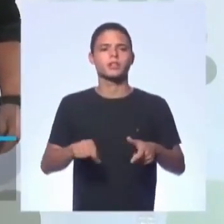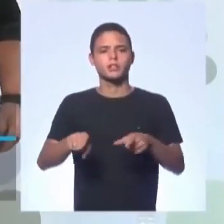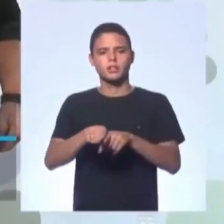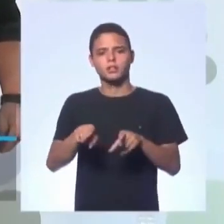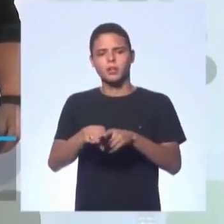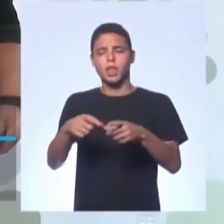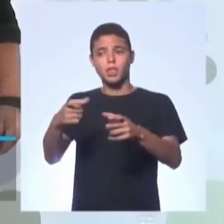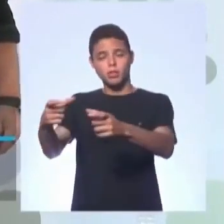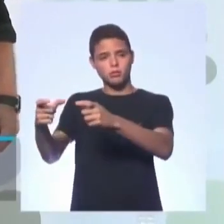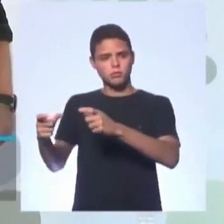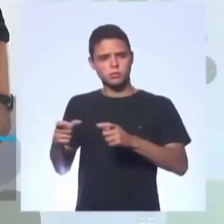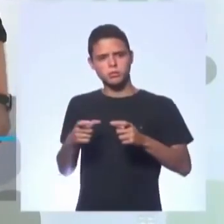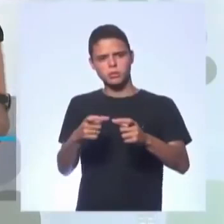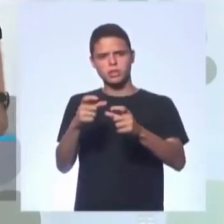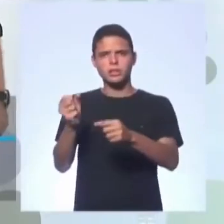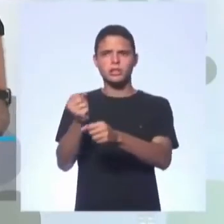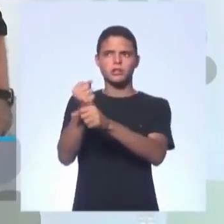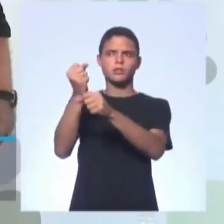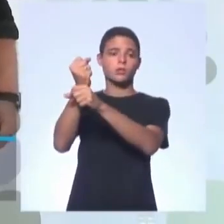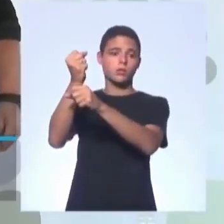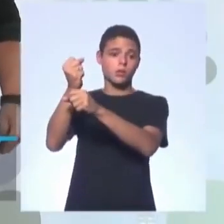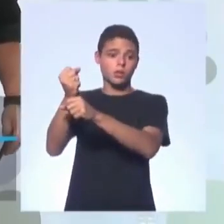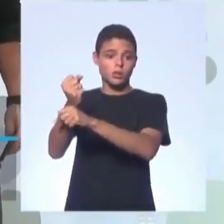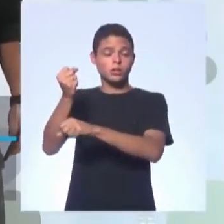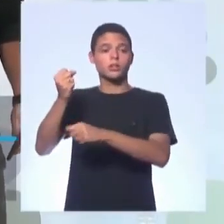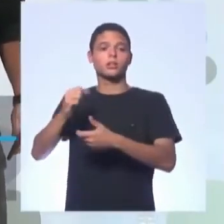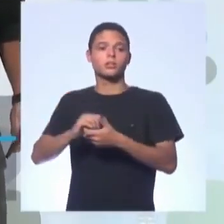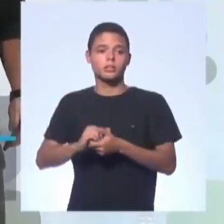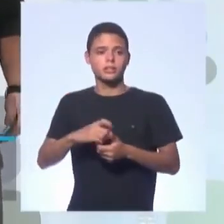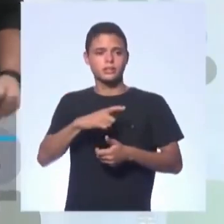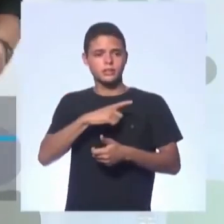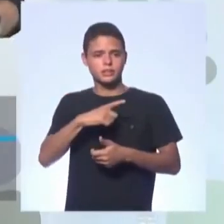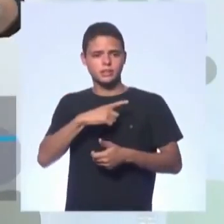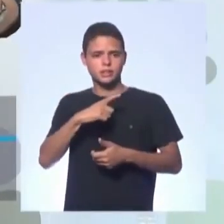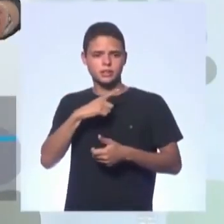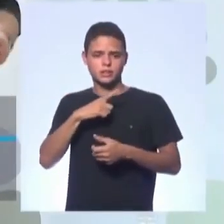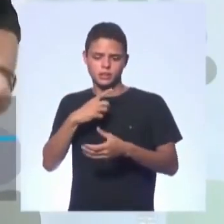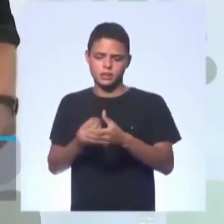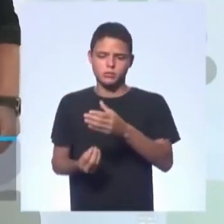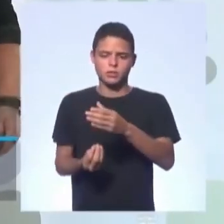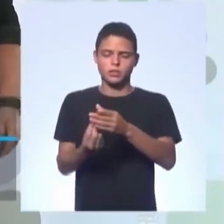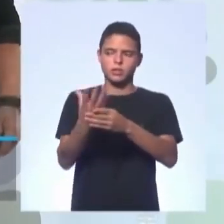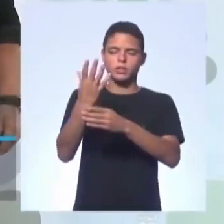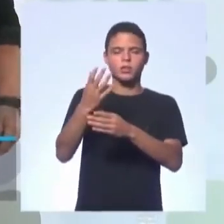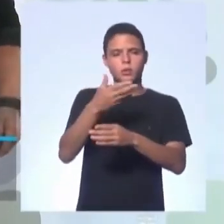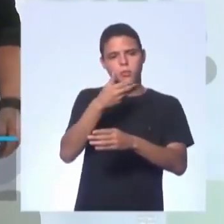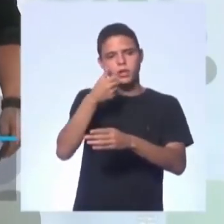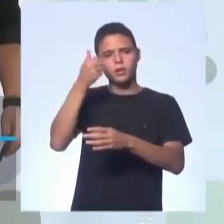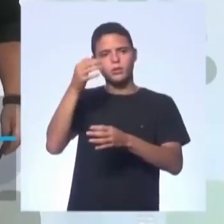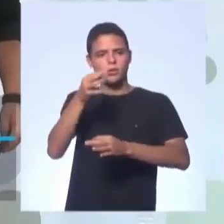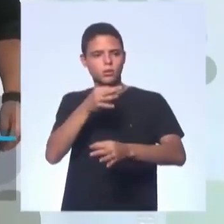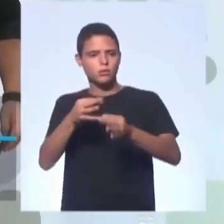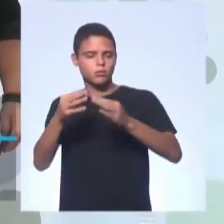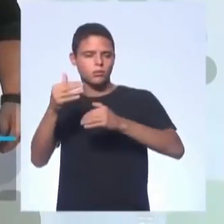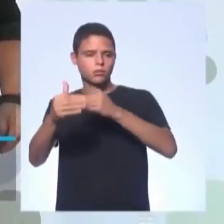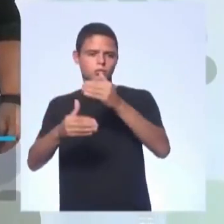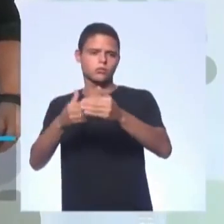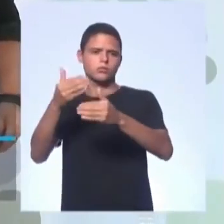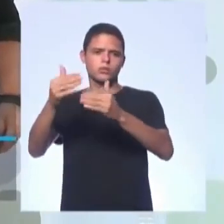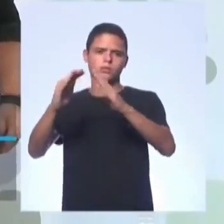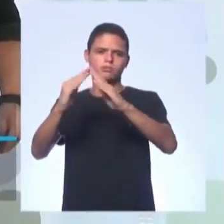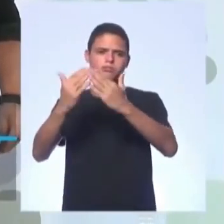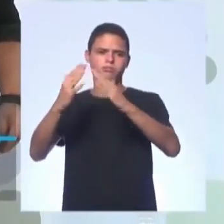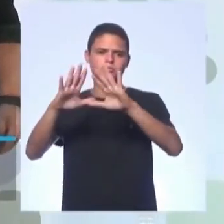foram, né, estruturadas, né, elas tiveram aí, né, uma formação mais organizada, com o passar do tempo, acabou